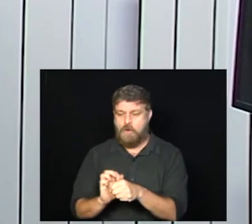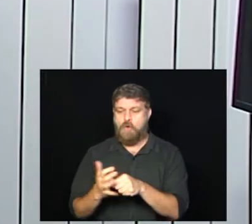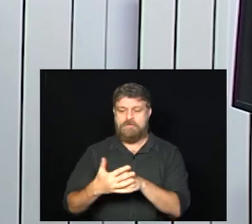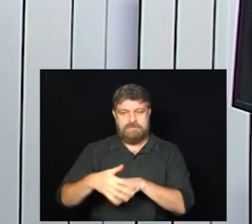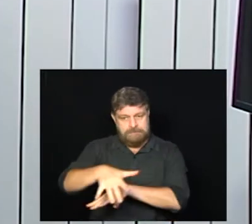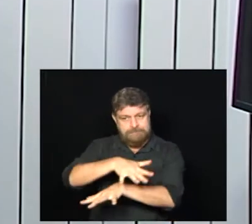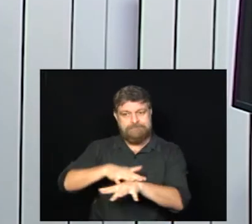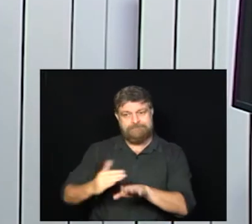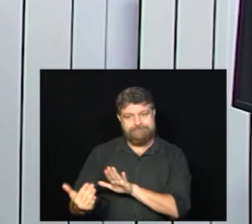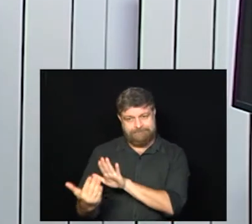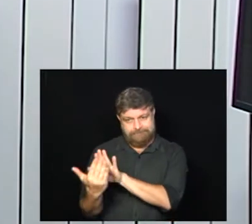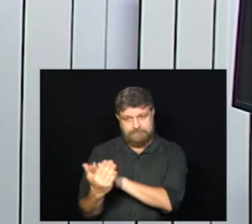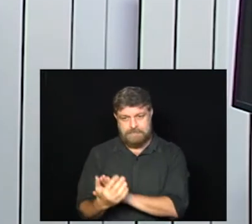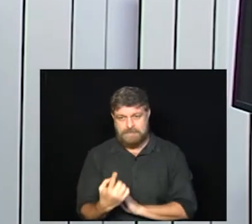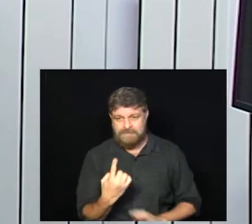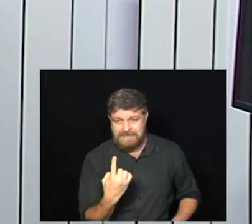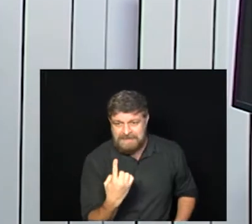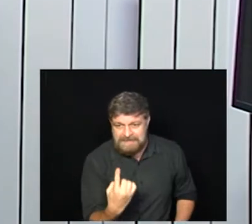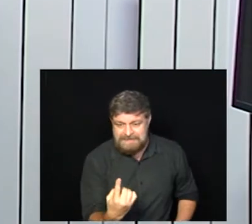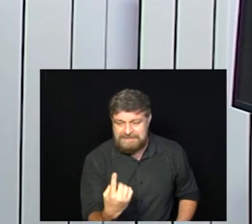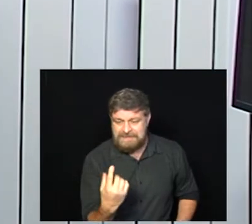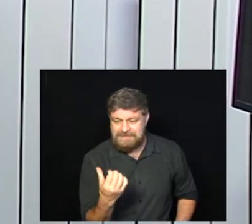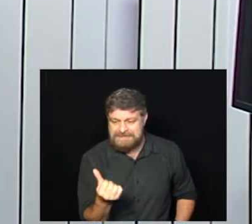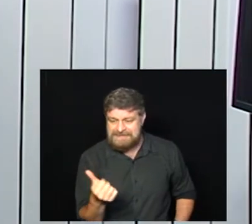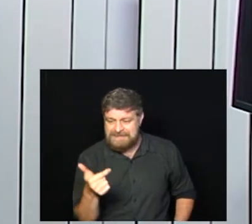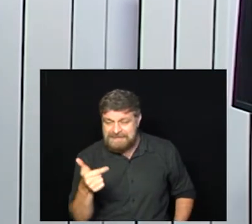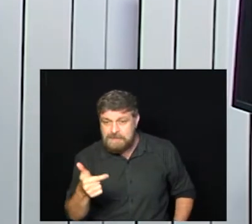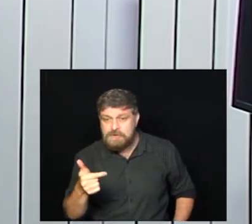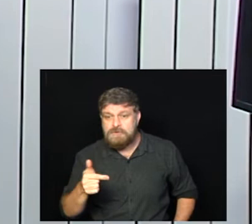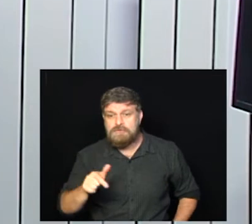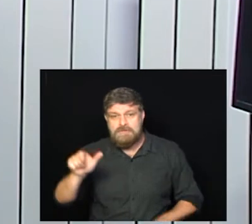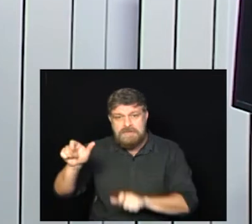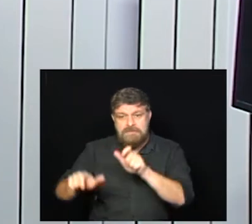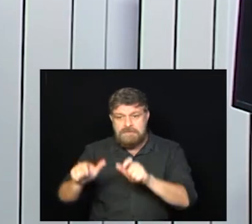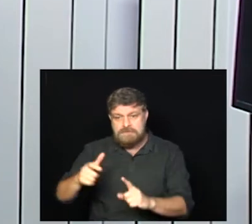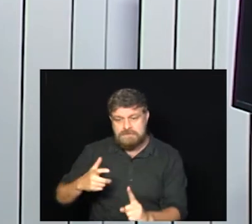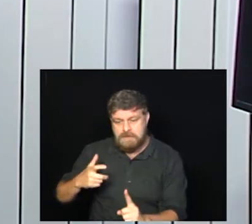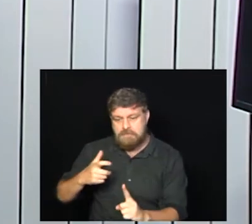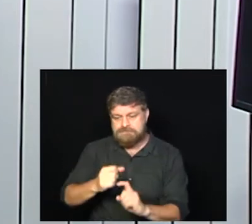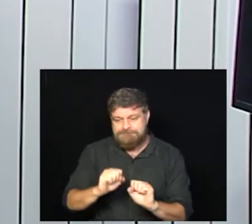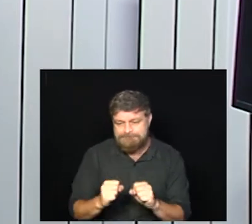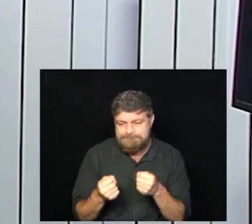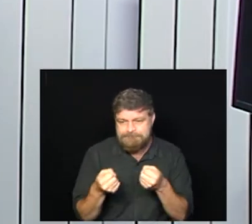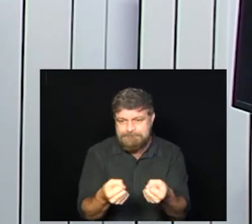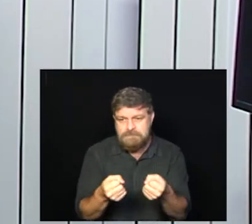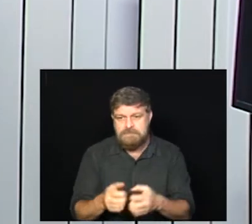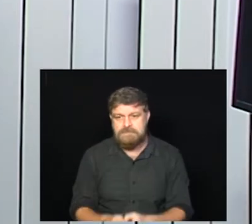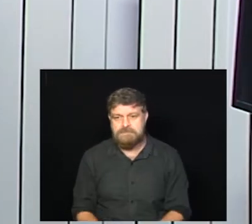Covid-19. 162 pessoas receberam a dose de reforço,